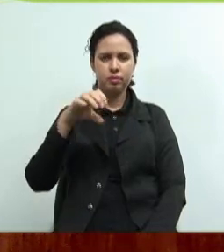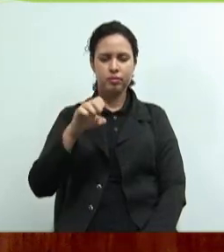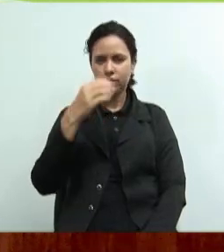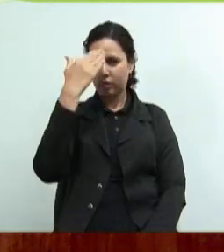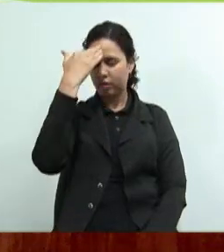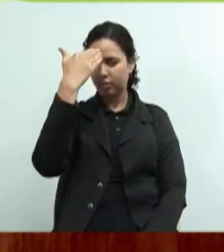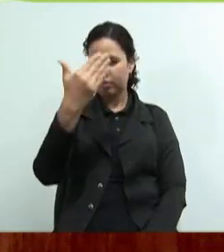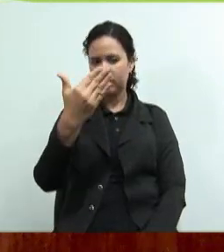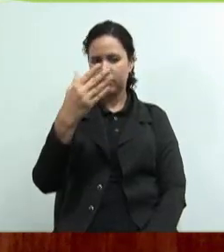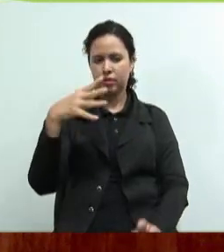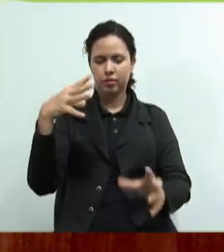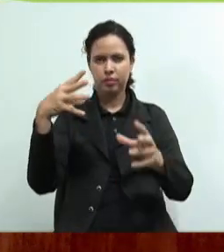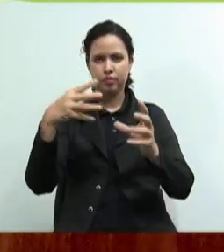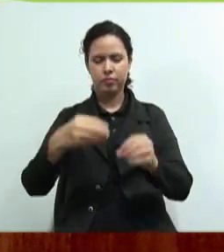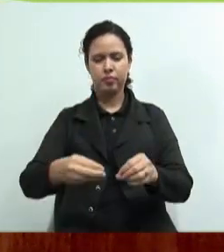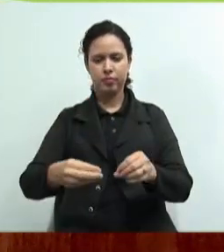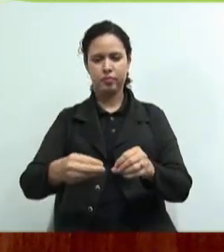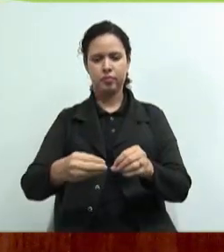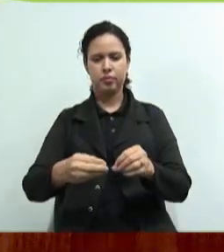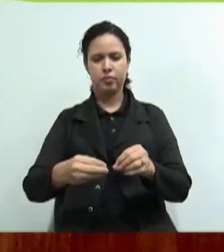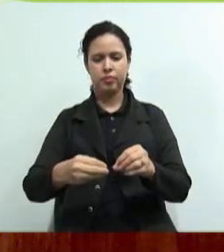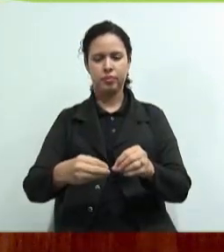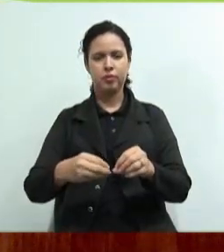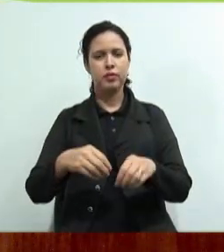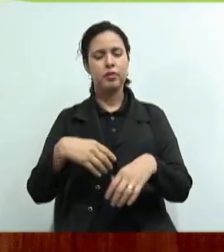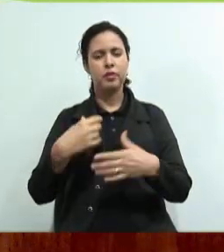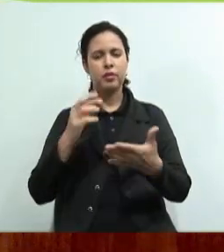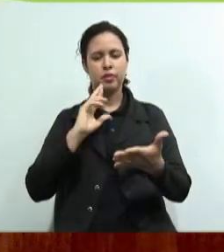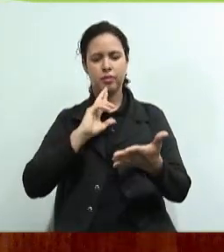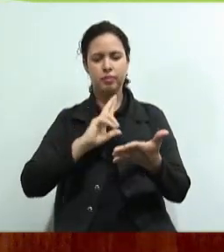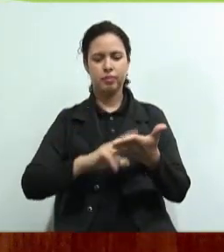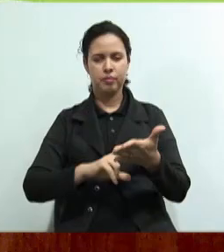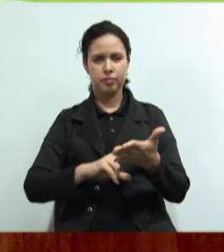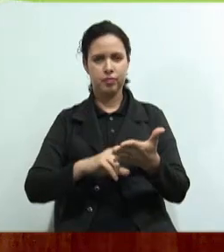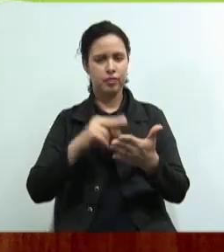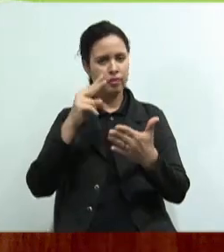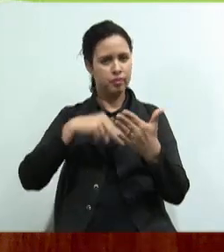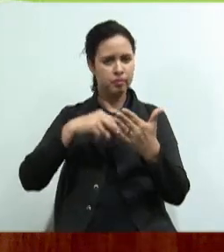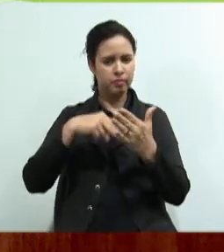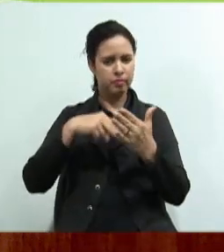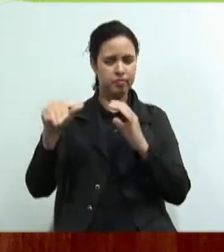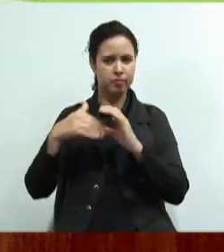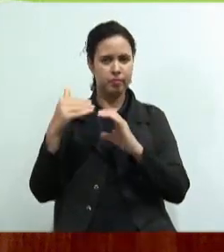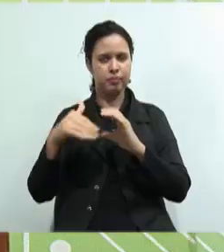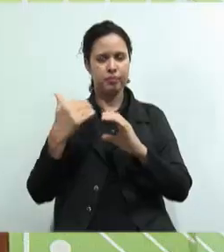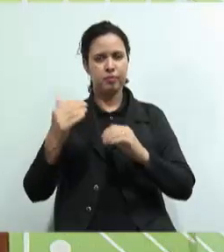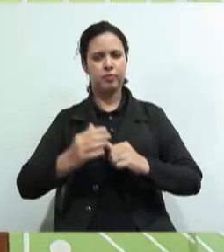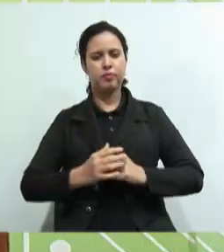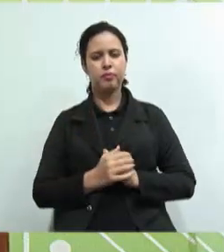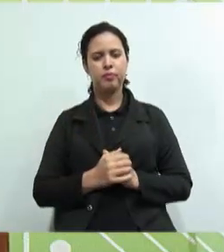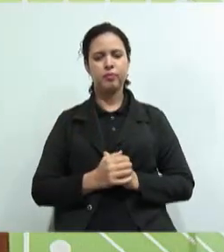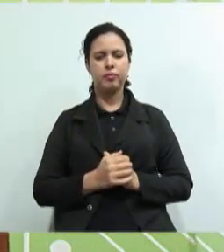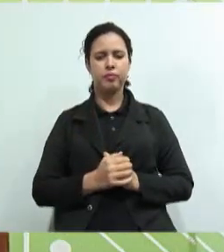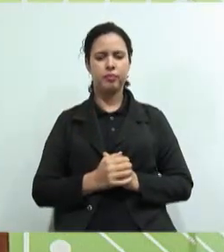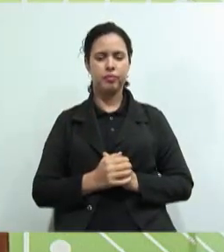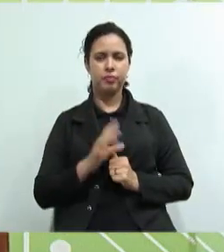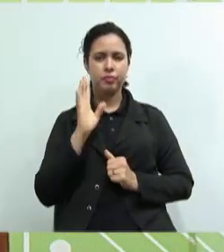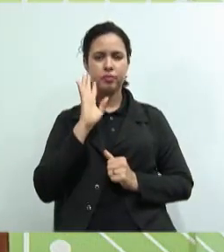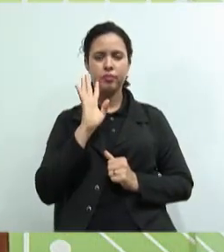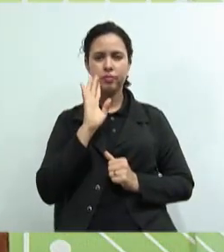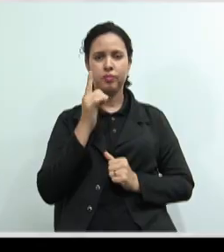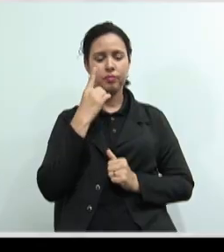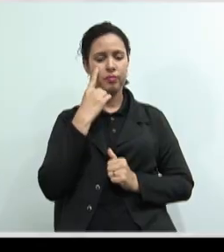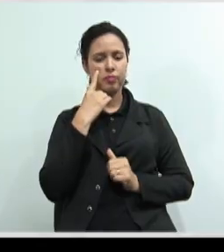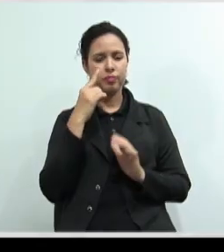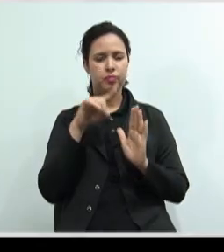obrigado pela participação de vocês, e durante a correção eu vou olhando aqui as suas respostas. Legal, vamos ver as perguntas? Aqui